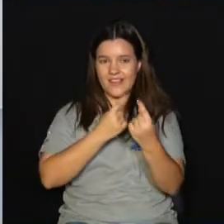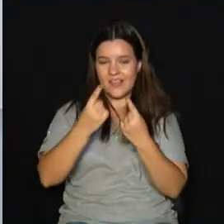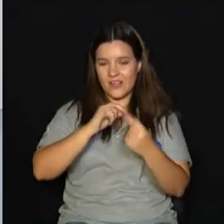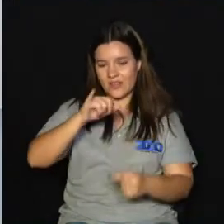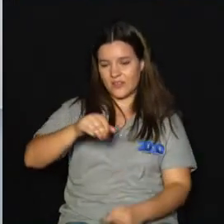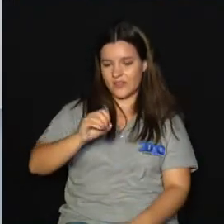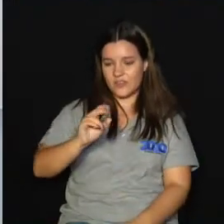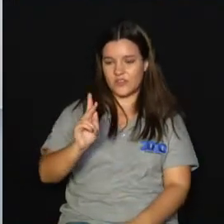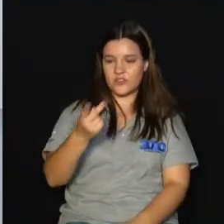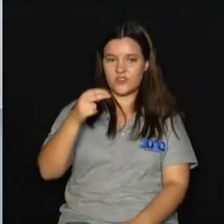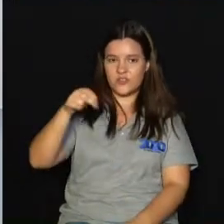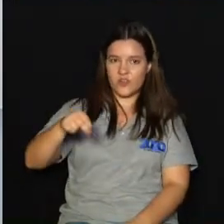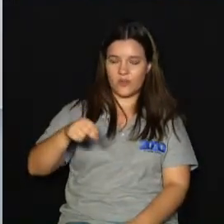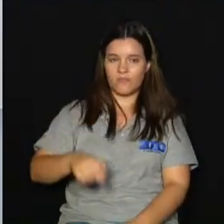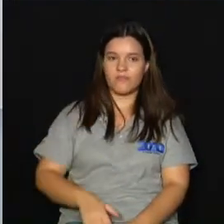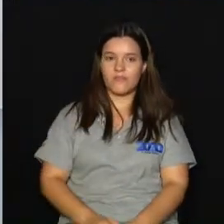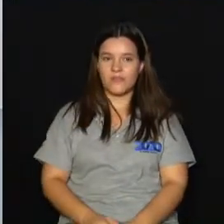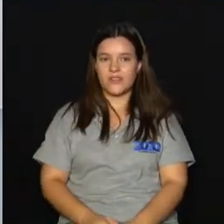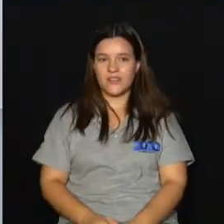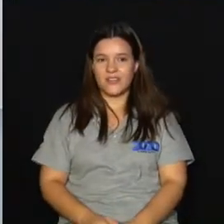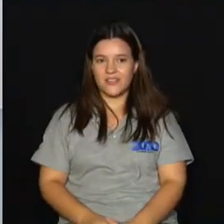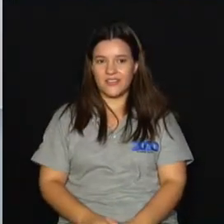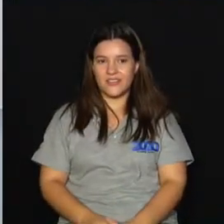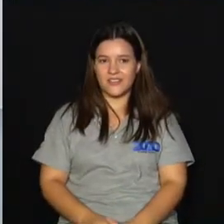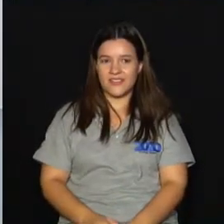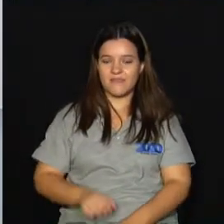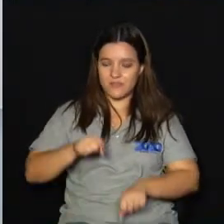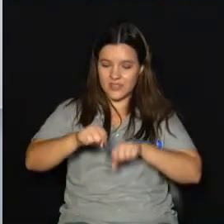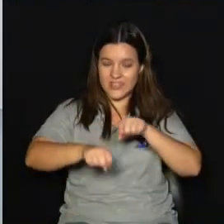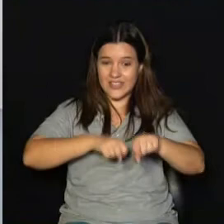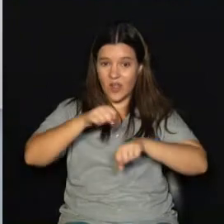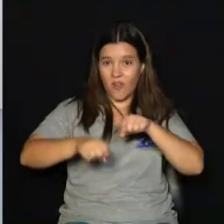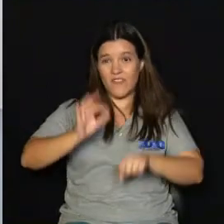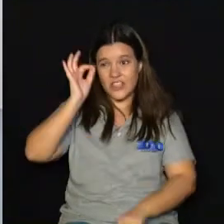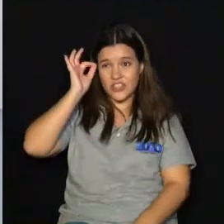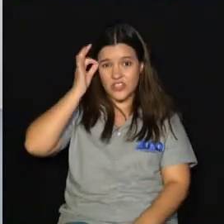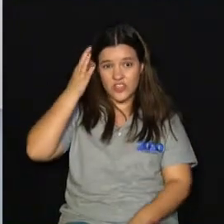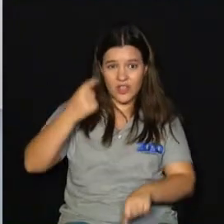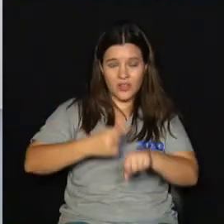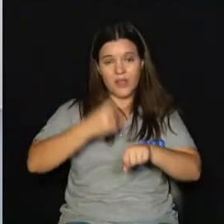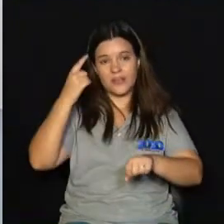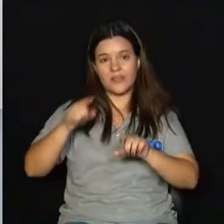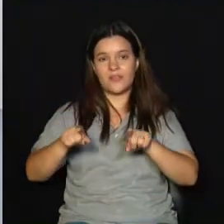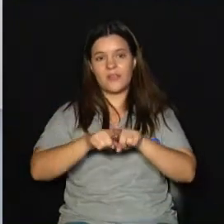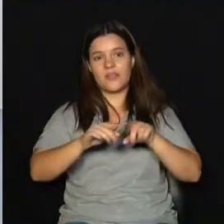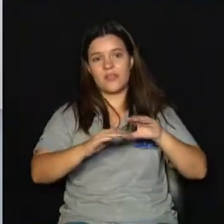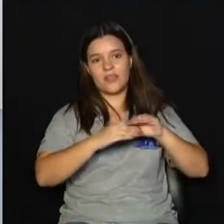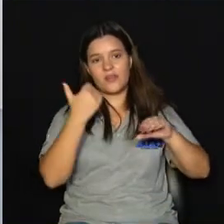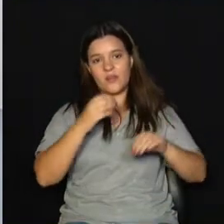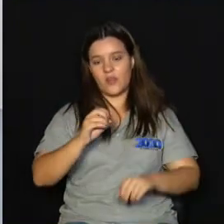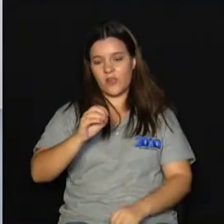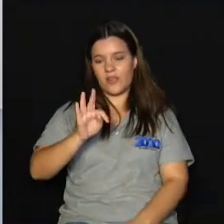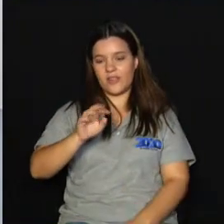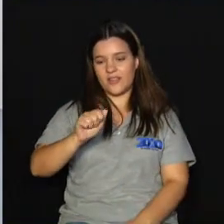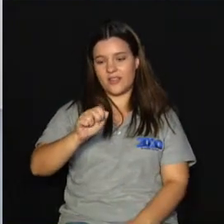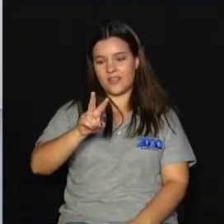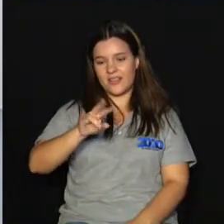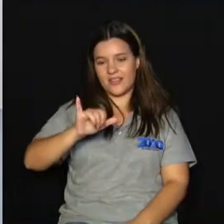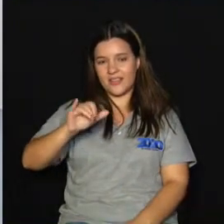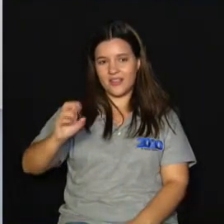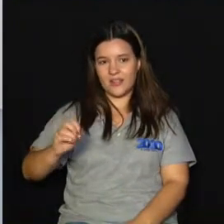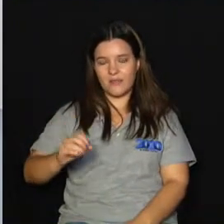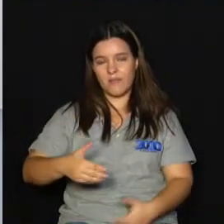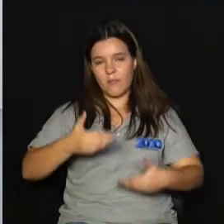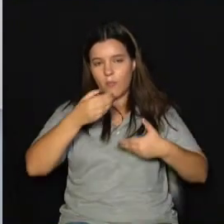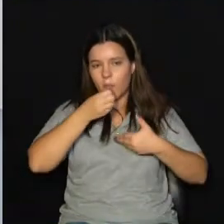do Topinel e ele termina dizendo ciclovia já. E agradeço também a participação do Otávio Catelano, diz